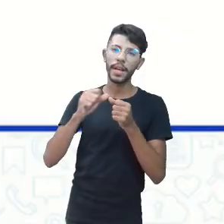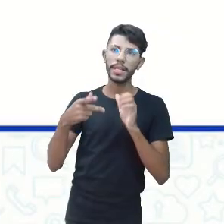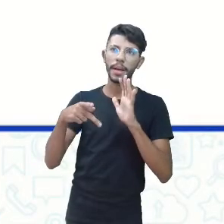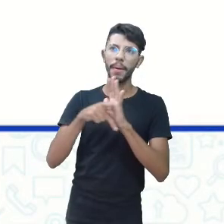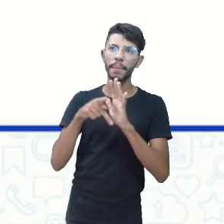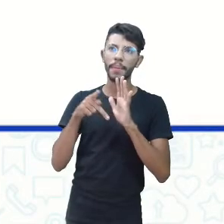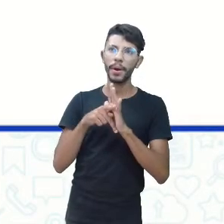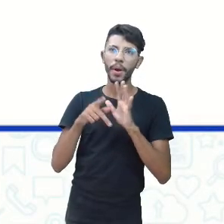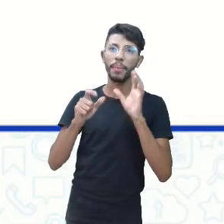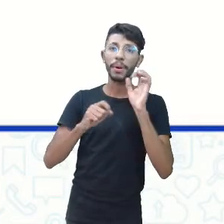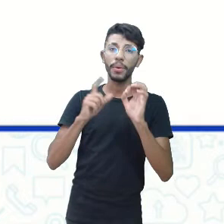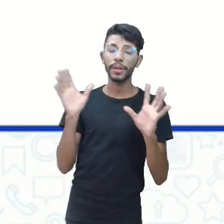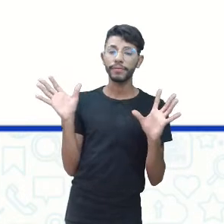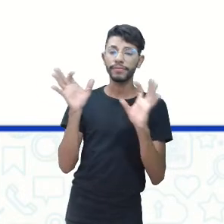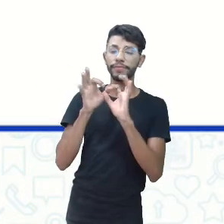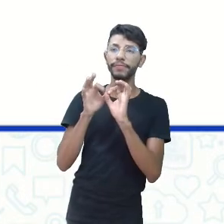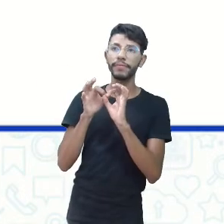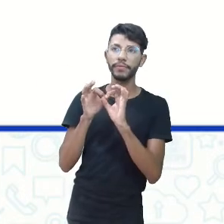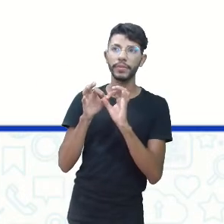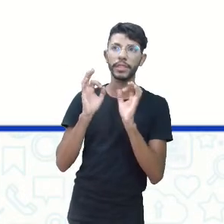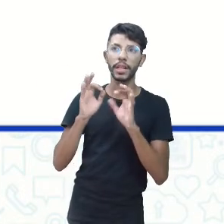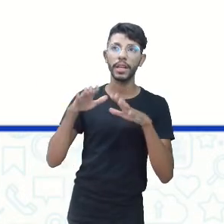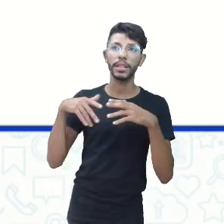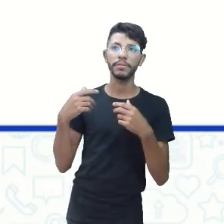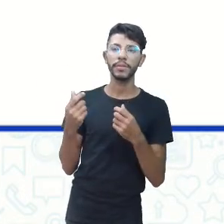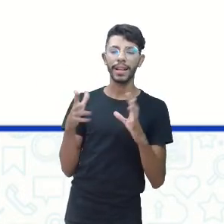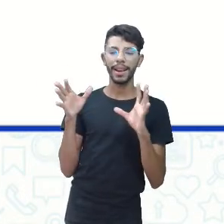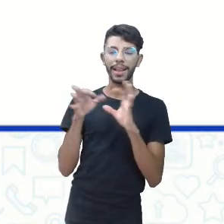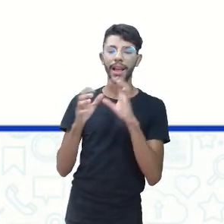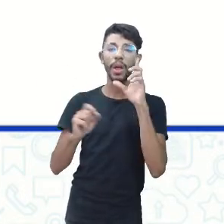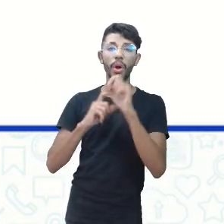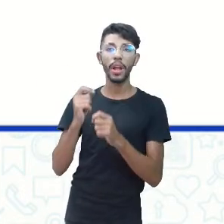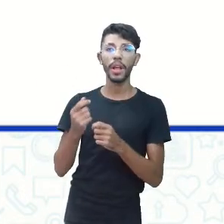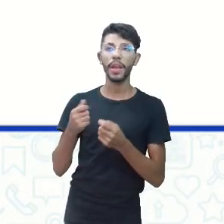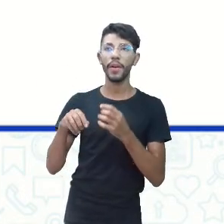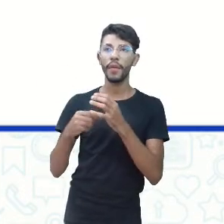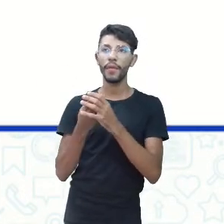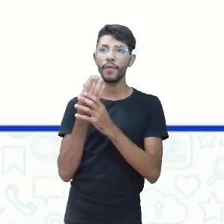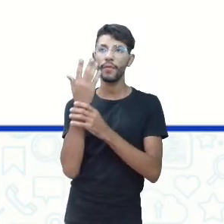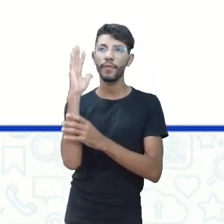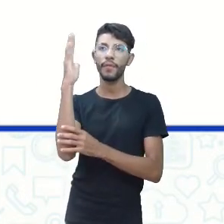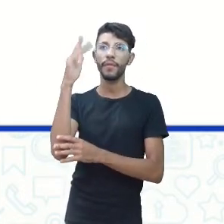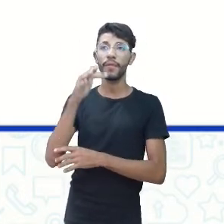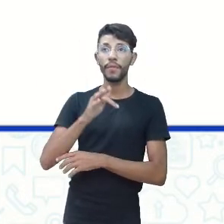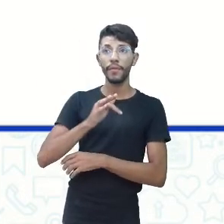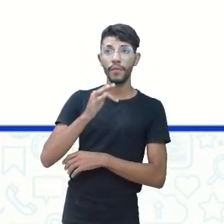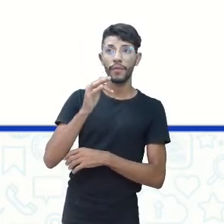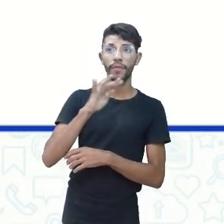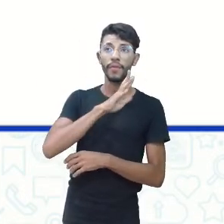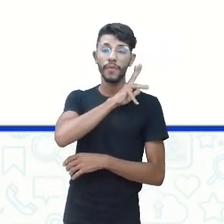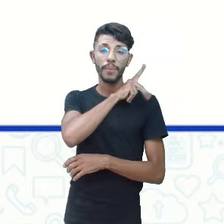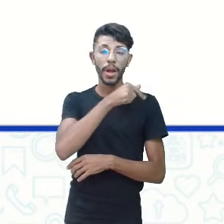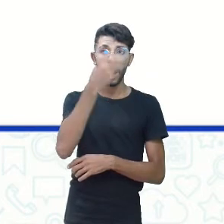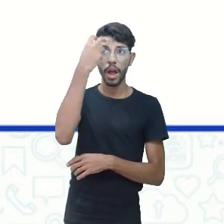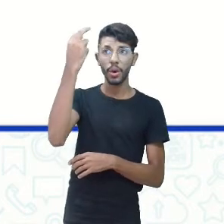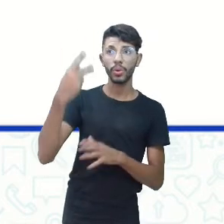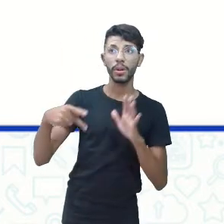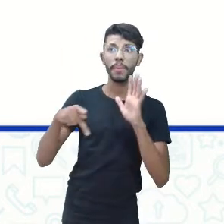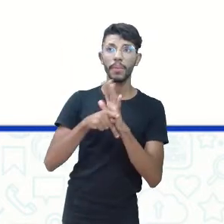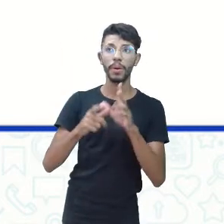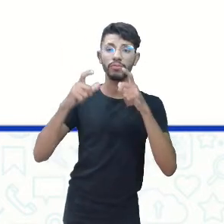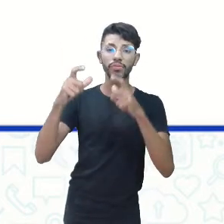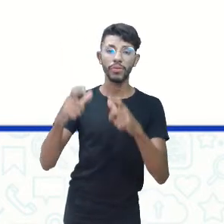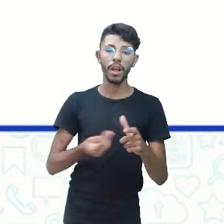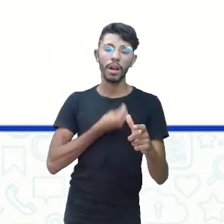próprias associações, motivados pela flora, fauna e cultura dos locais onde vivem.